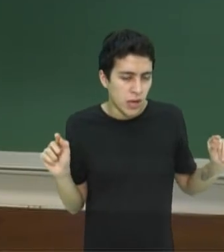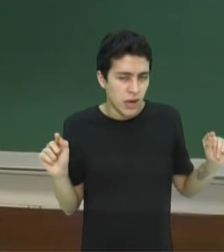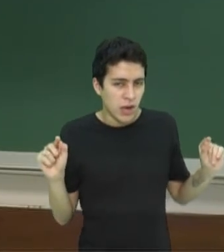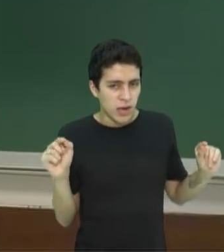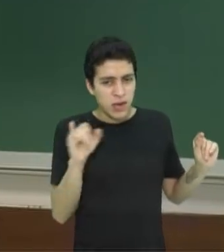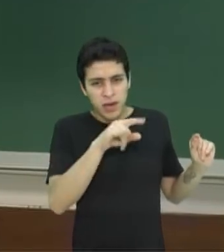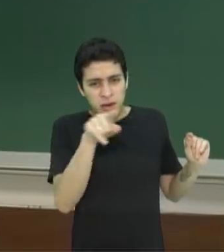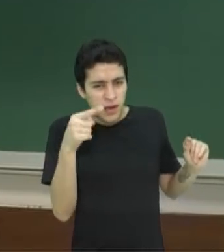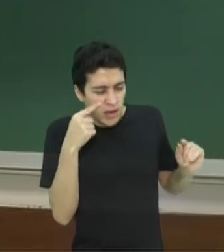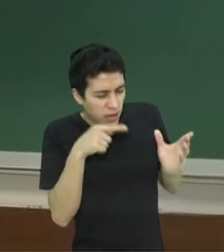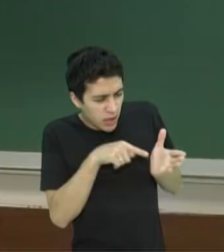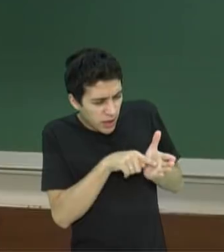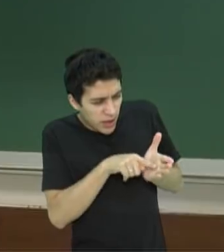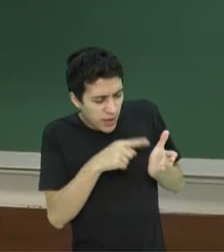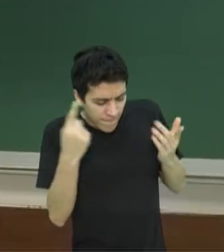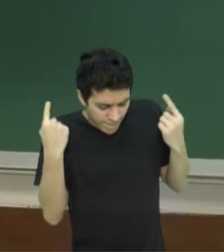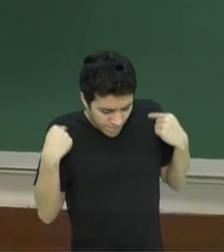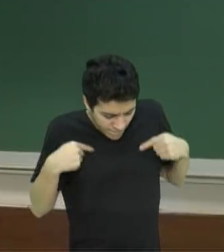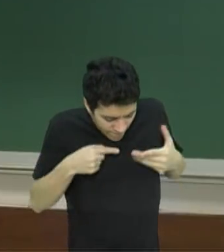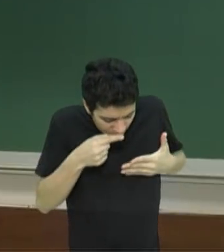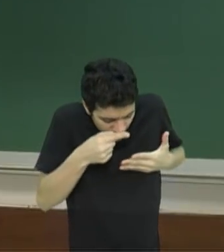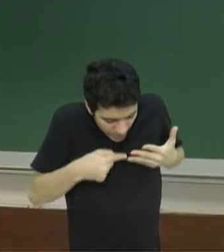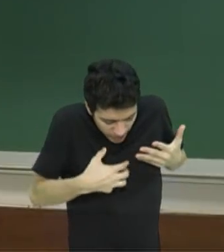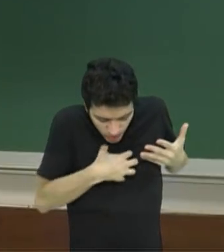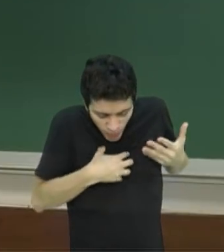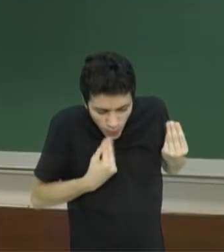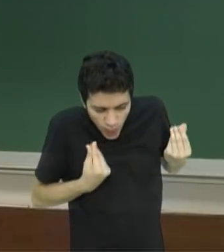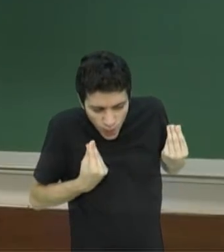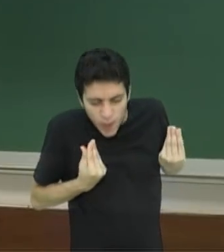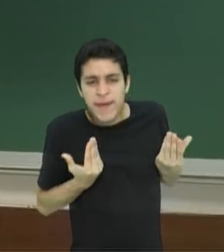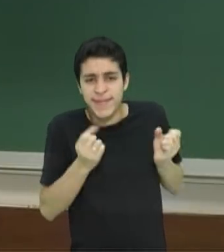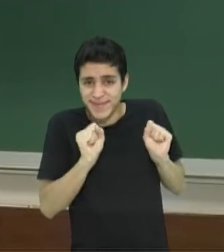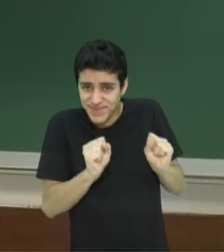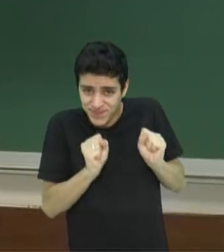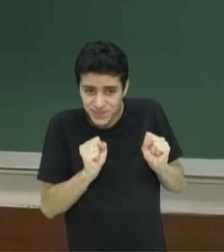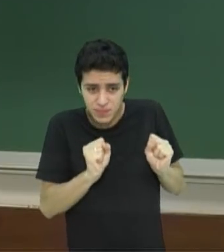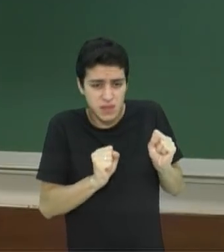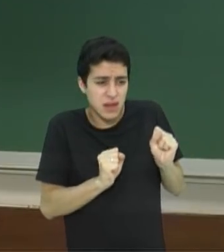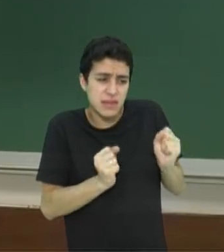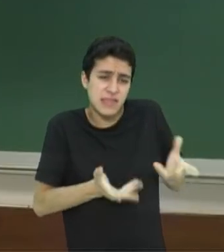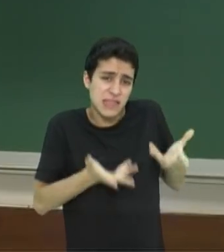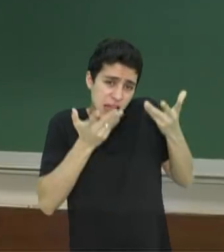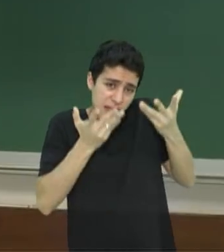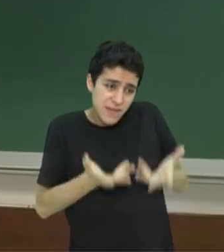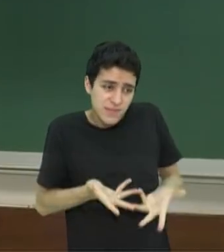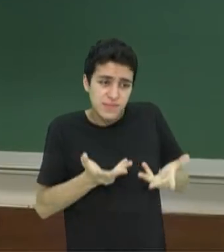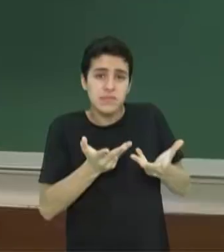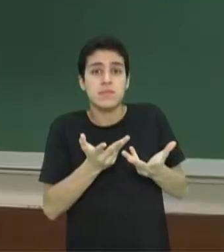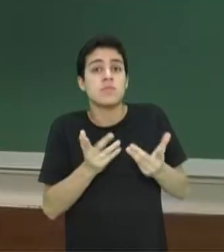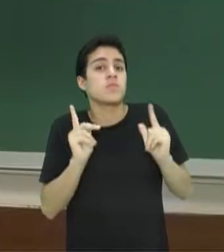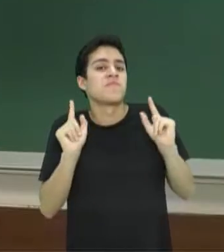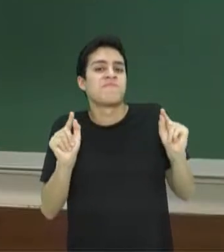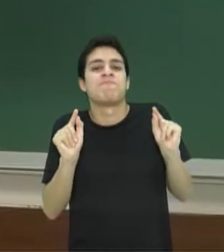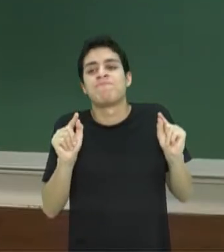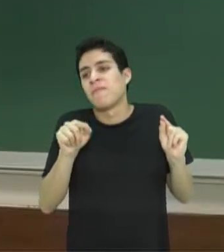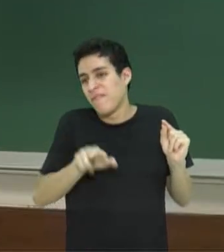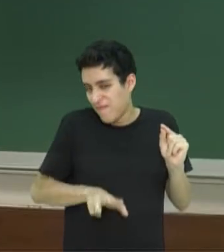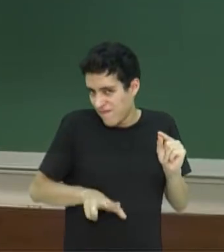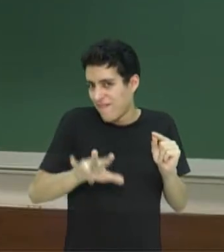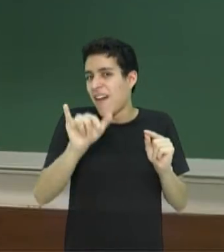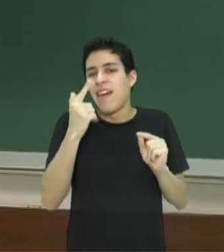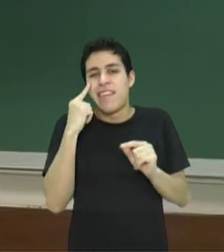geralmente, se você procurar por sintomas que você está sentindo, que podem ser sintomas leves, vai ter alguma página